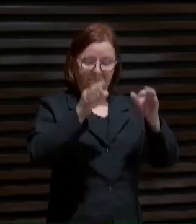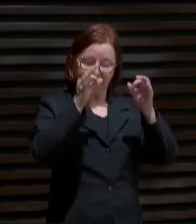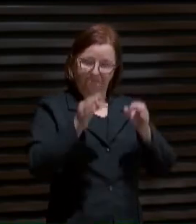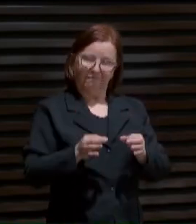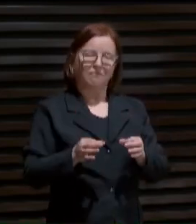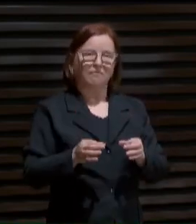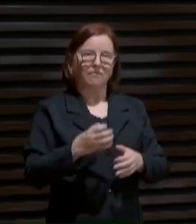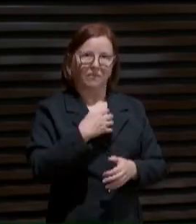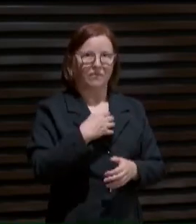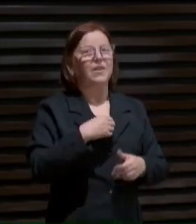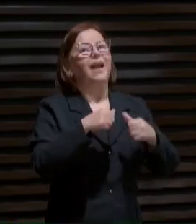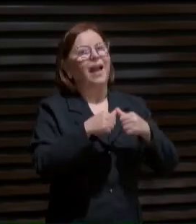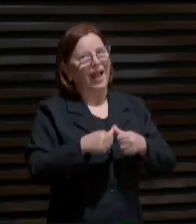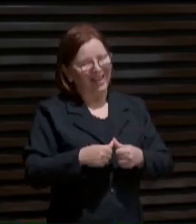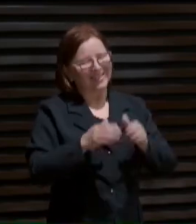sim é adoração